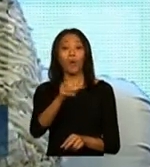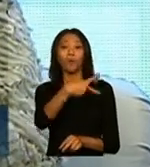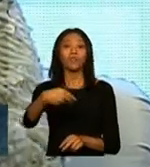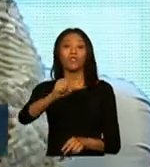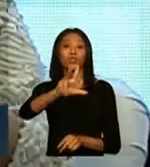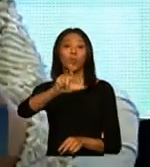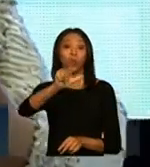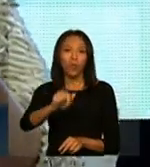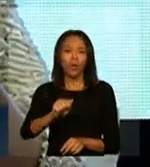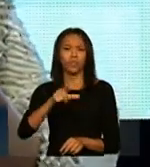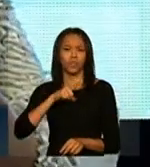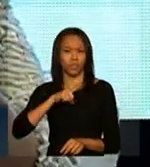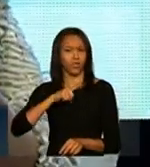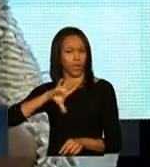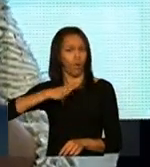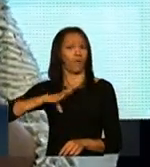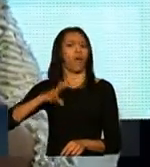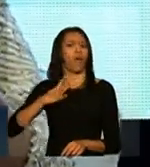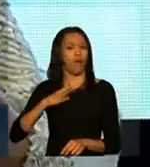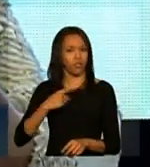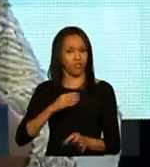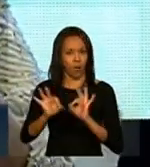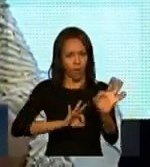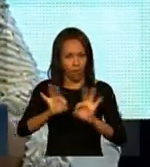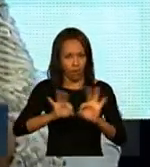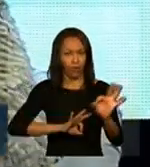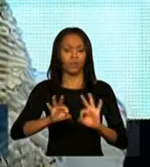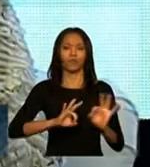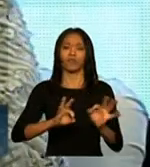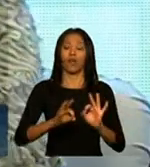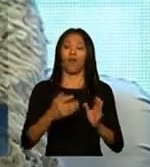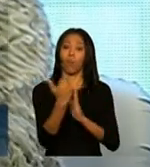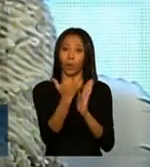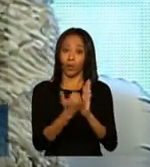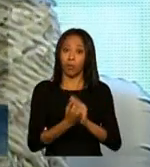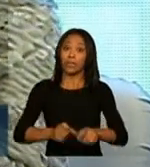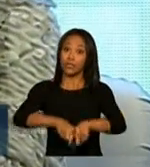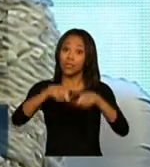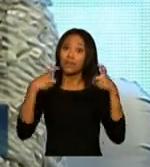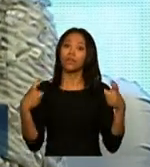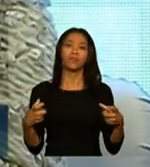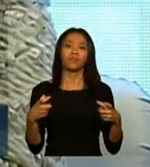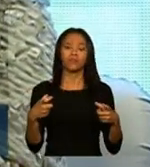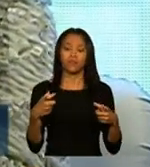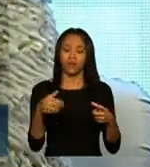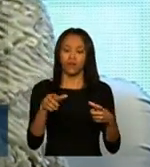que ter juízo para ter coragem de fazer um programa simples, porque nós queremos programas grandes. Não servem para o